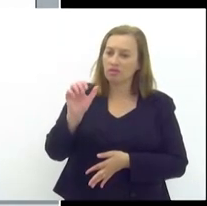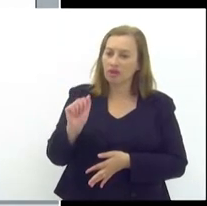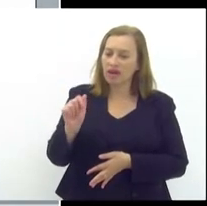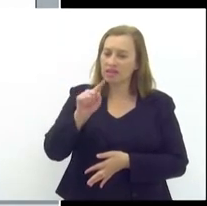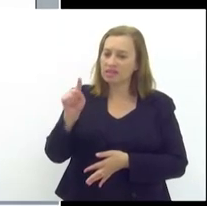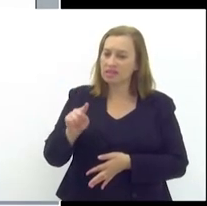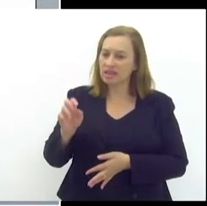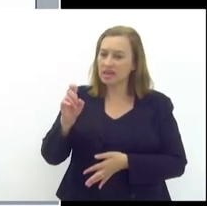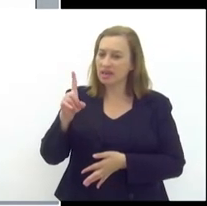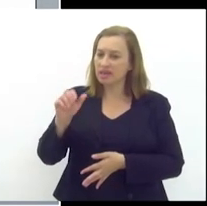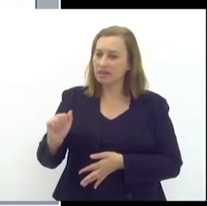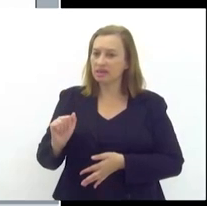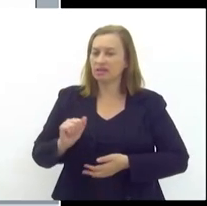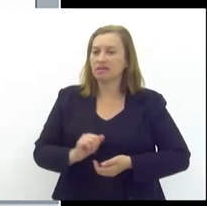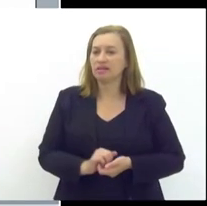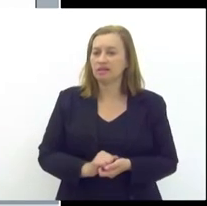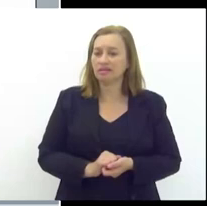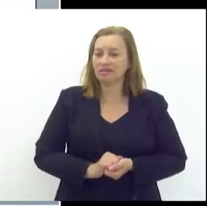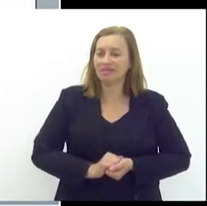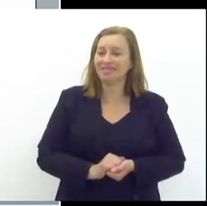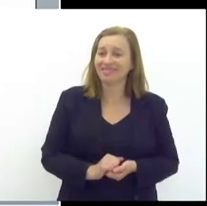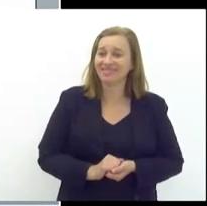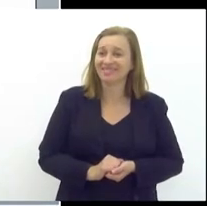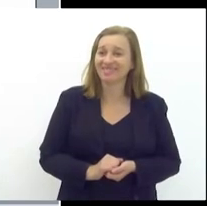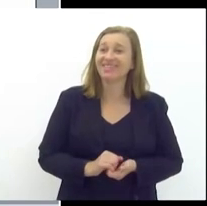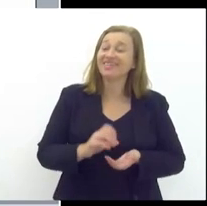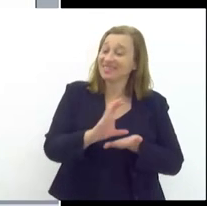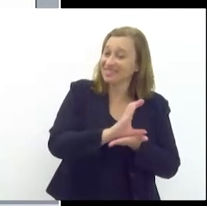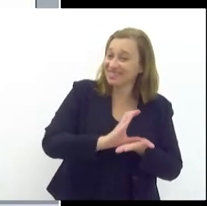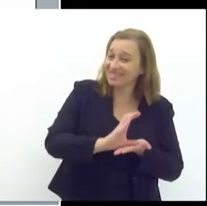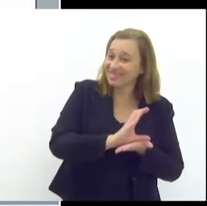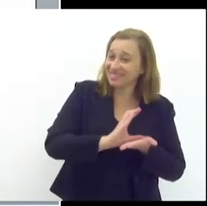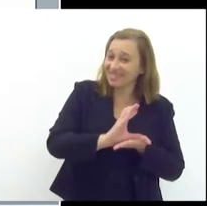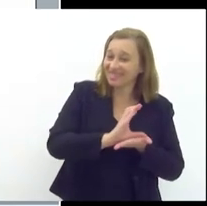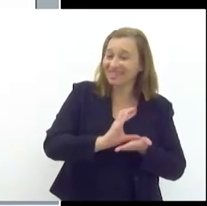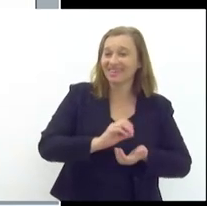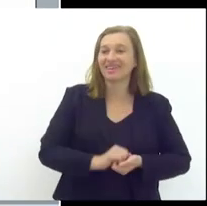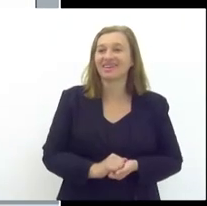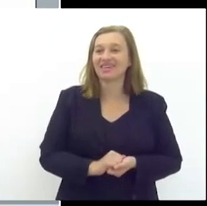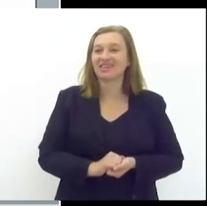porque passa tudo sendo para o conselho federativo